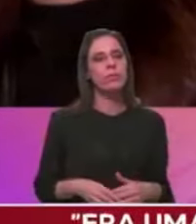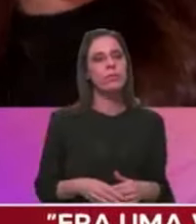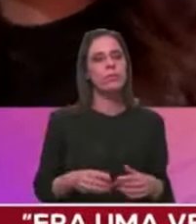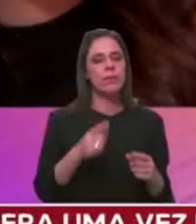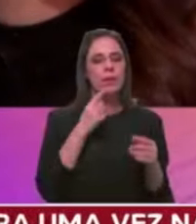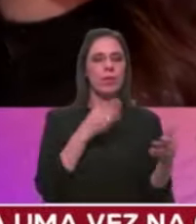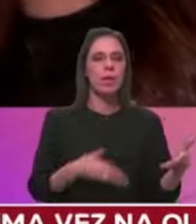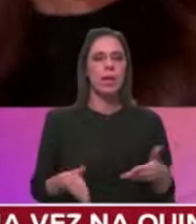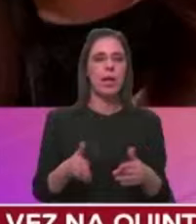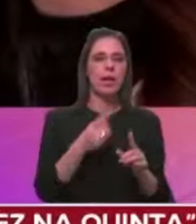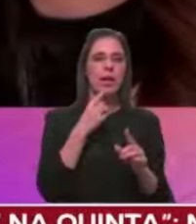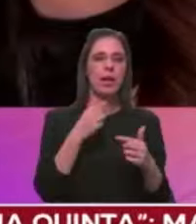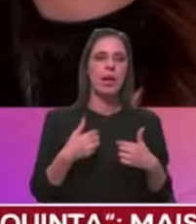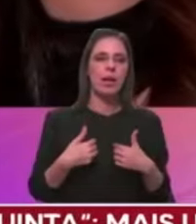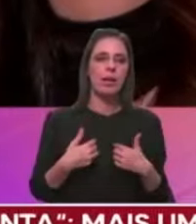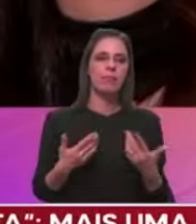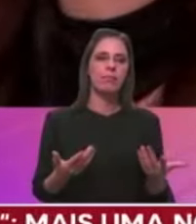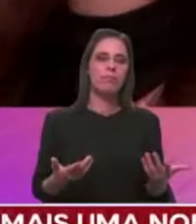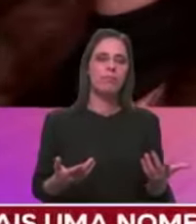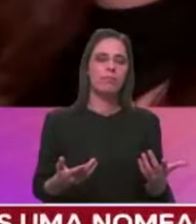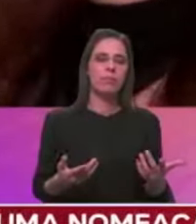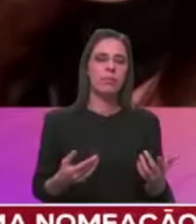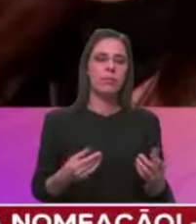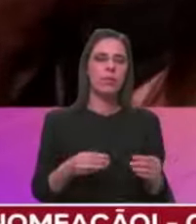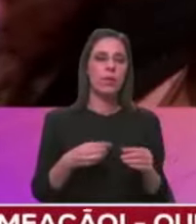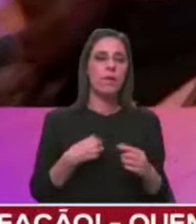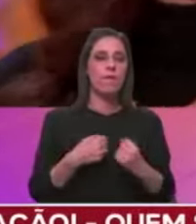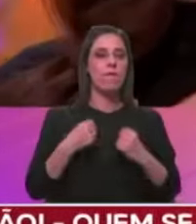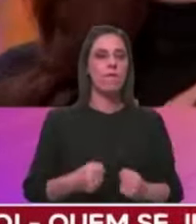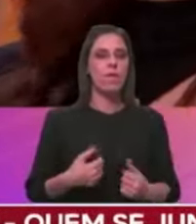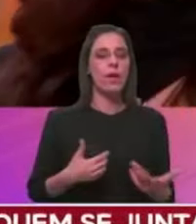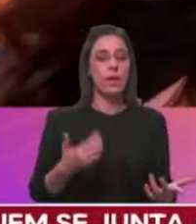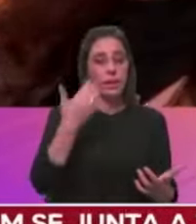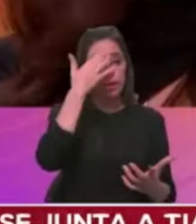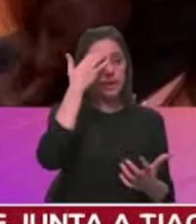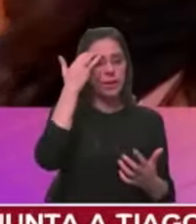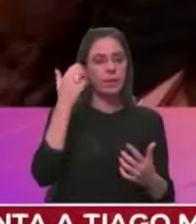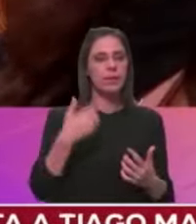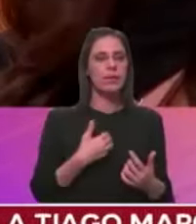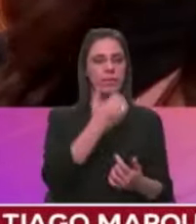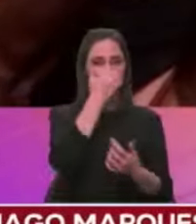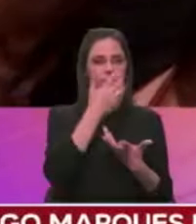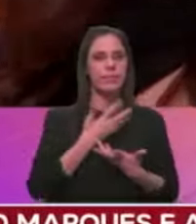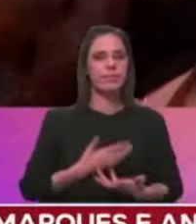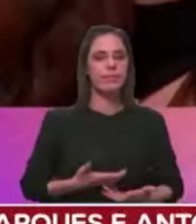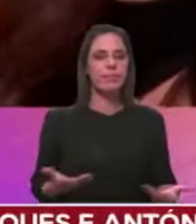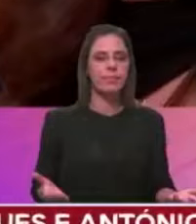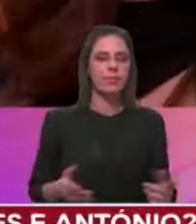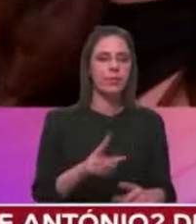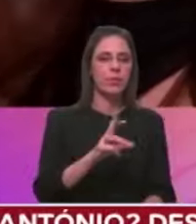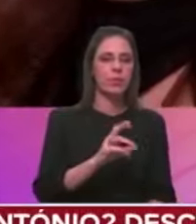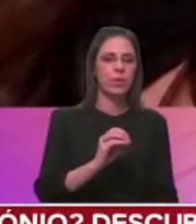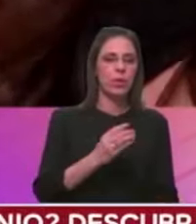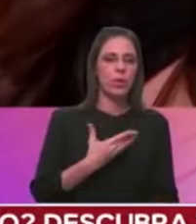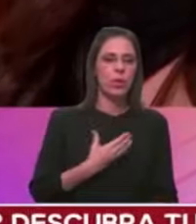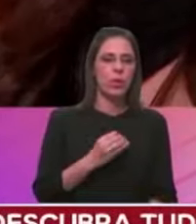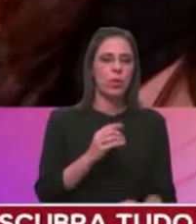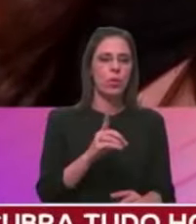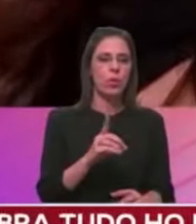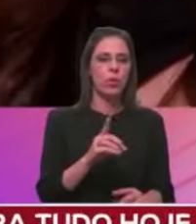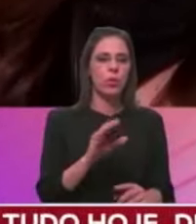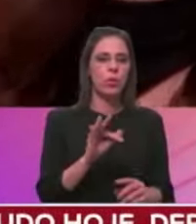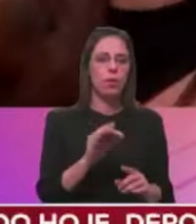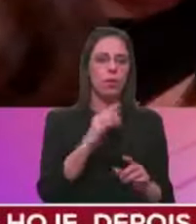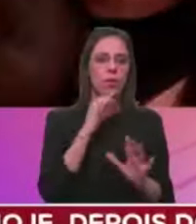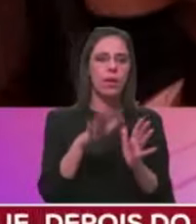estratégica dizendo que eu era uma uma jogadora forte e eu fiquei muito decepcionada por exemplo com o Rodolfo que era uma pessoa que